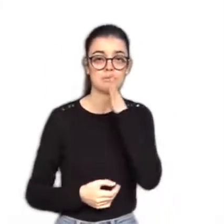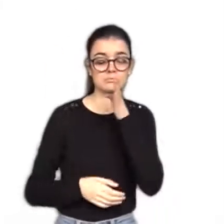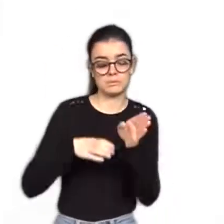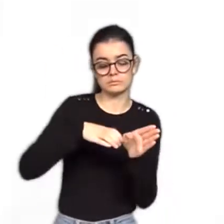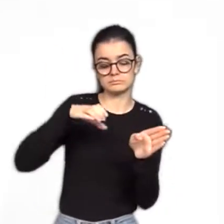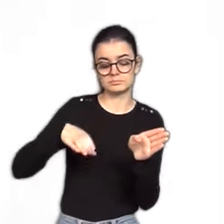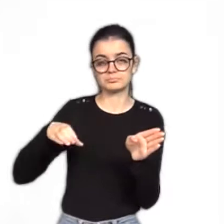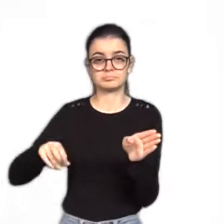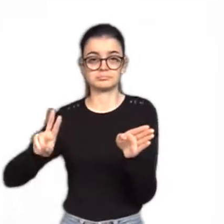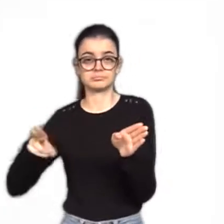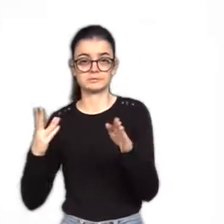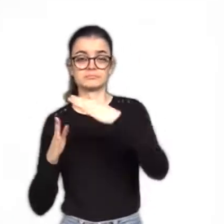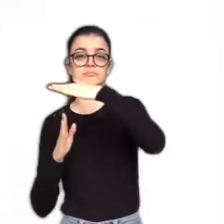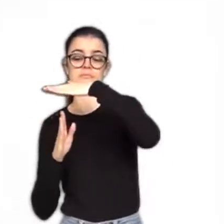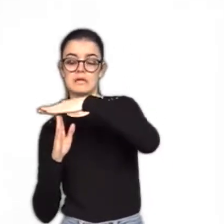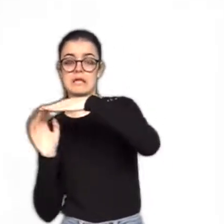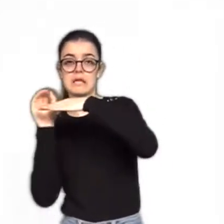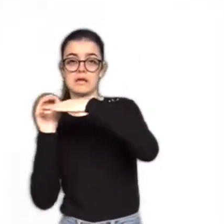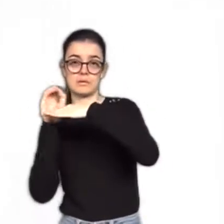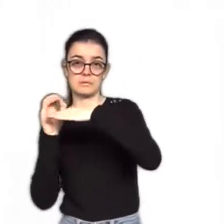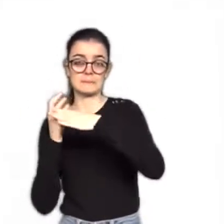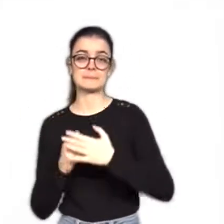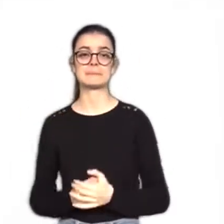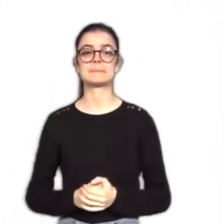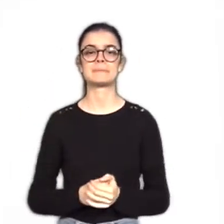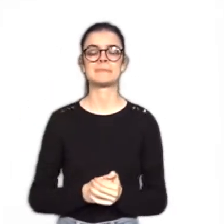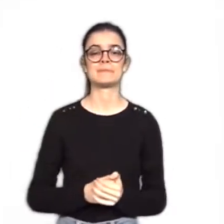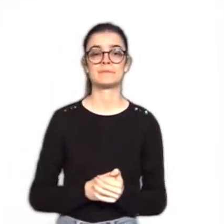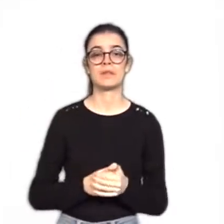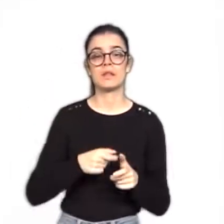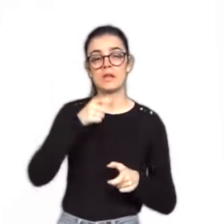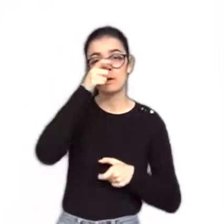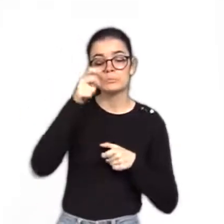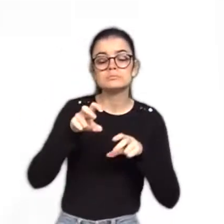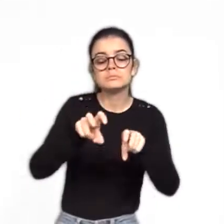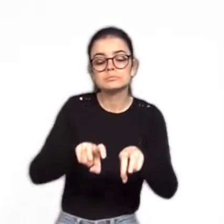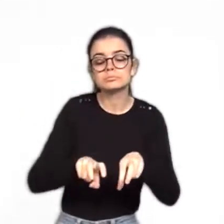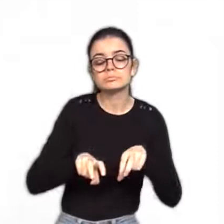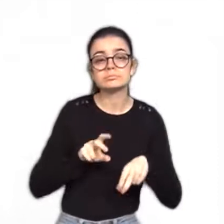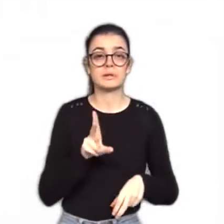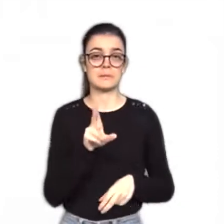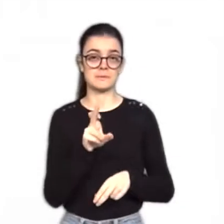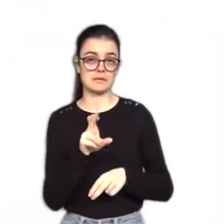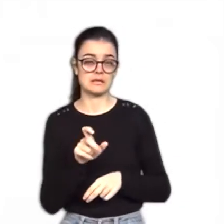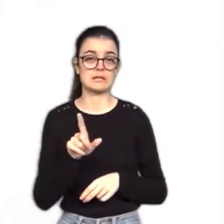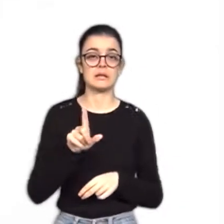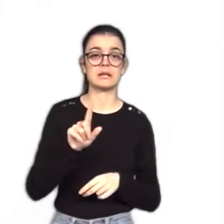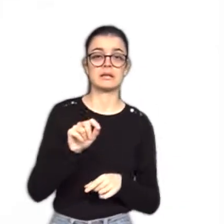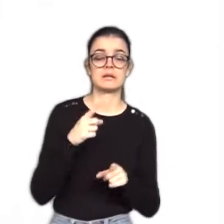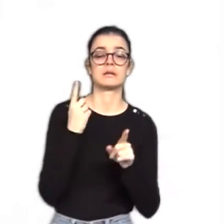O comboio tinha duas carruagens descapotáveis para levar pessoas, madeira e outras